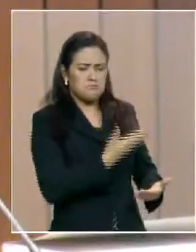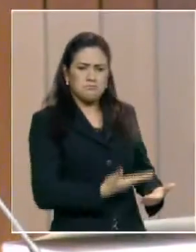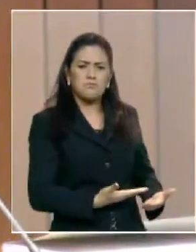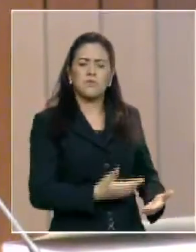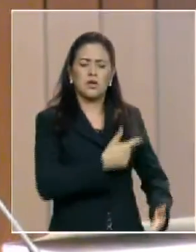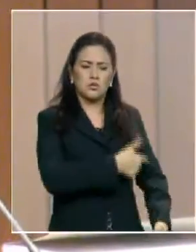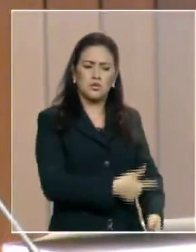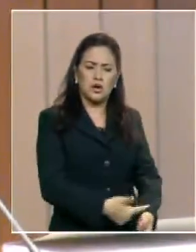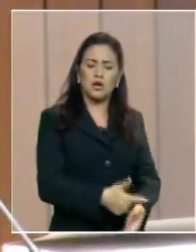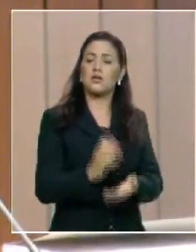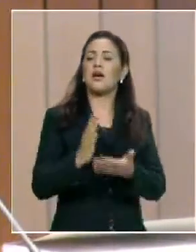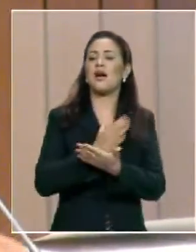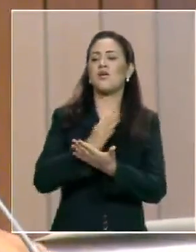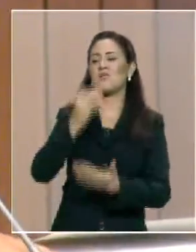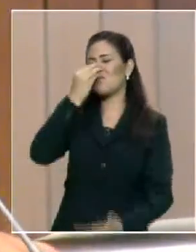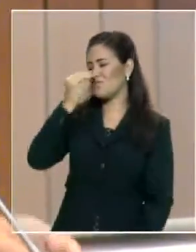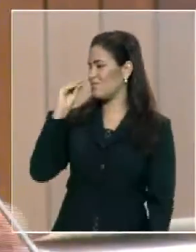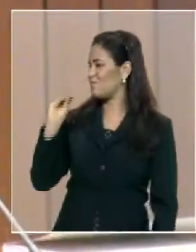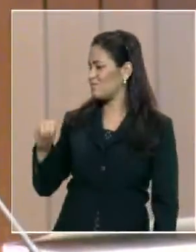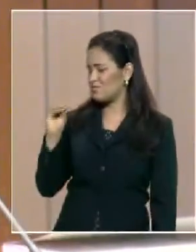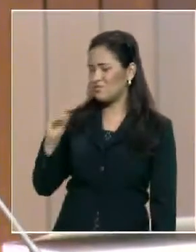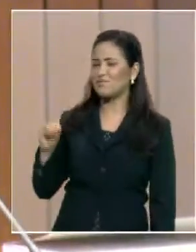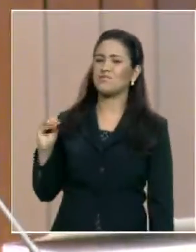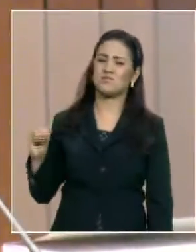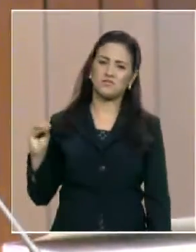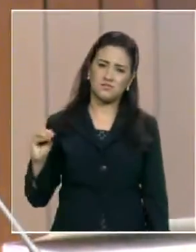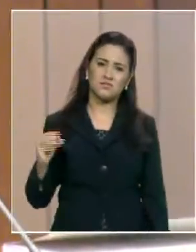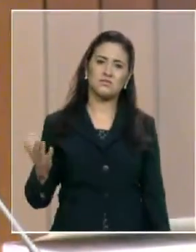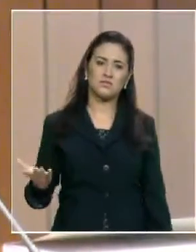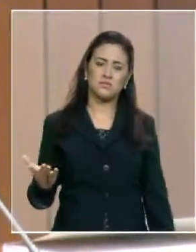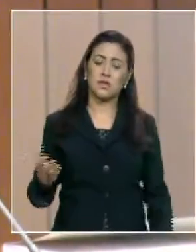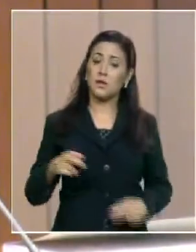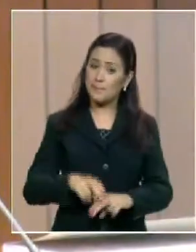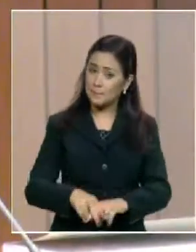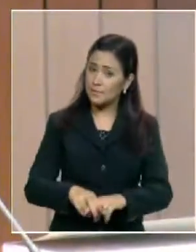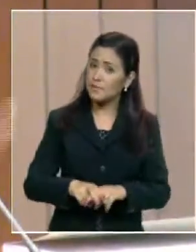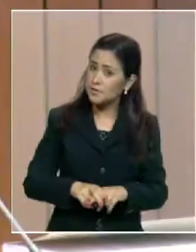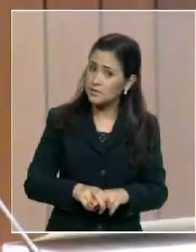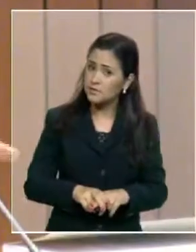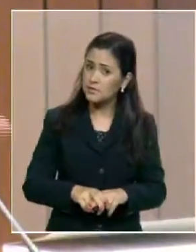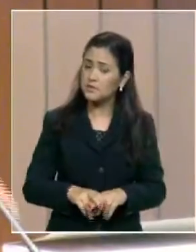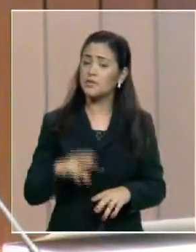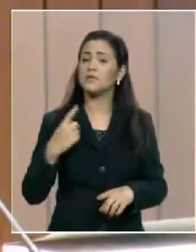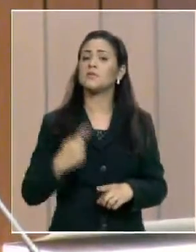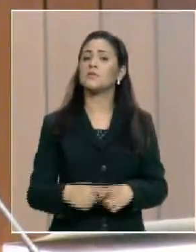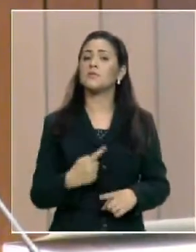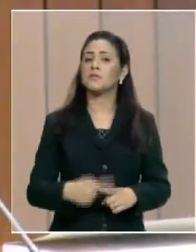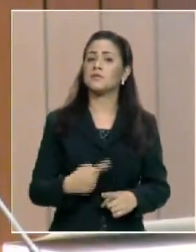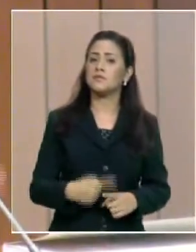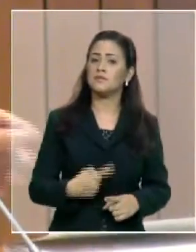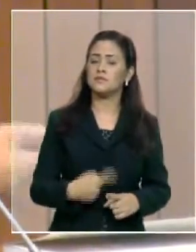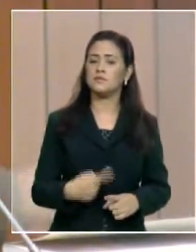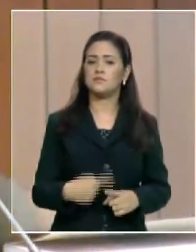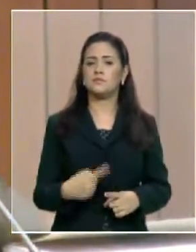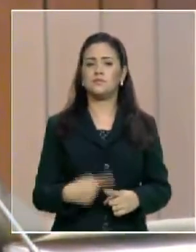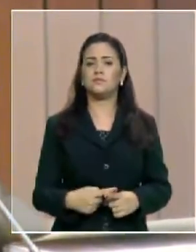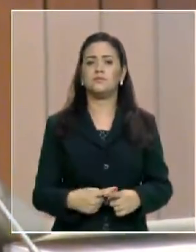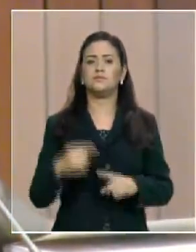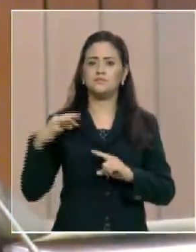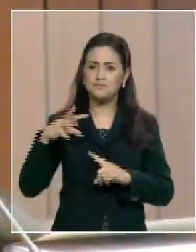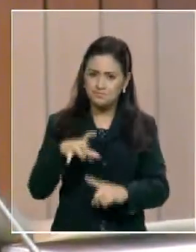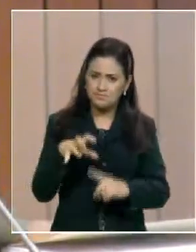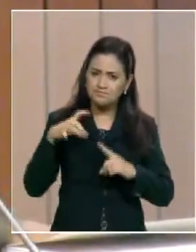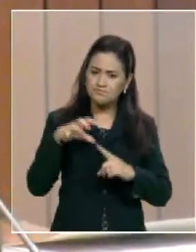E justamente por isso, meus colegas, pela retaliação e pela